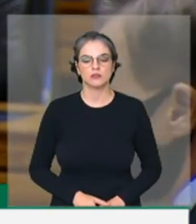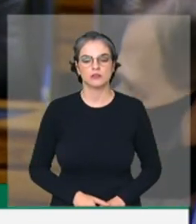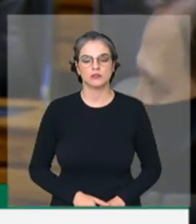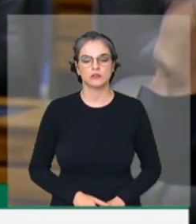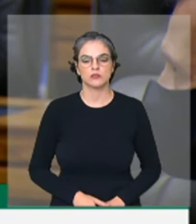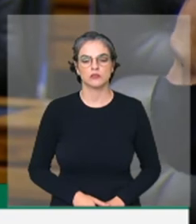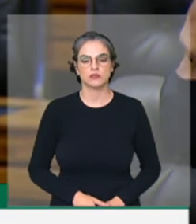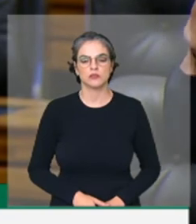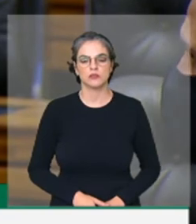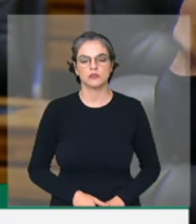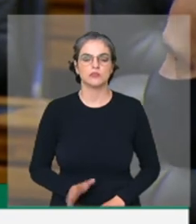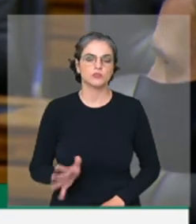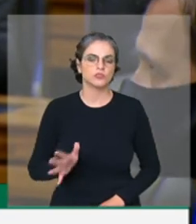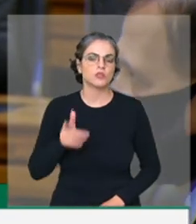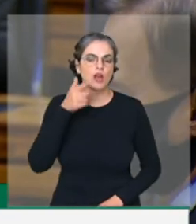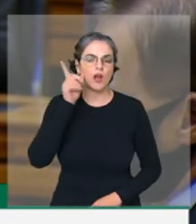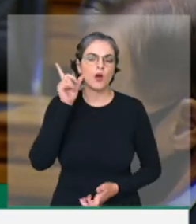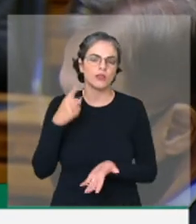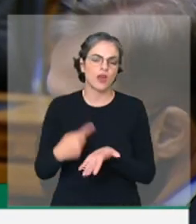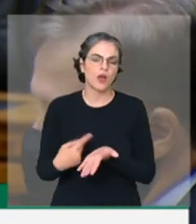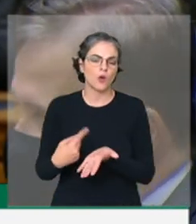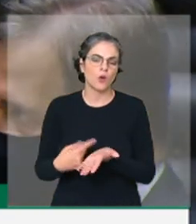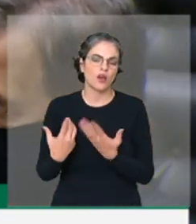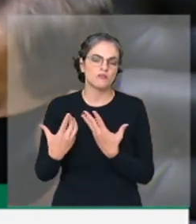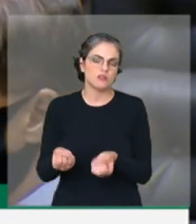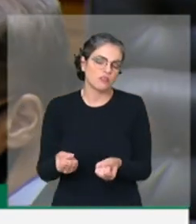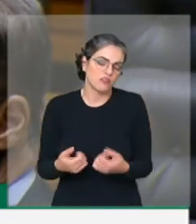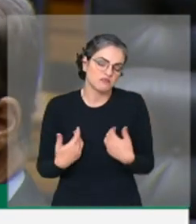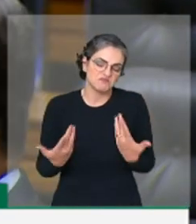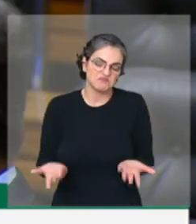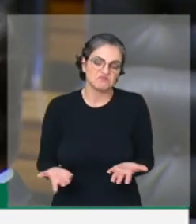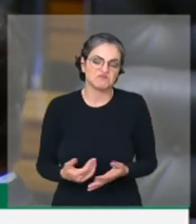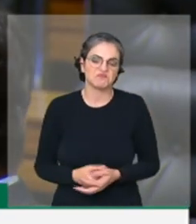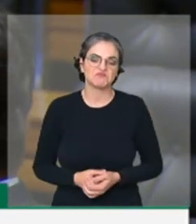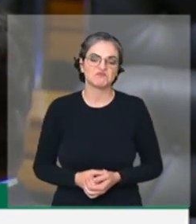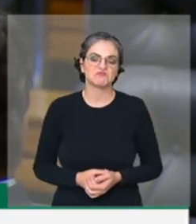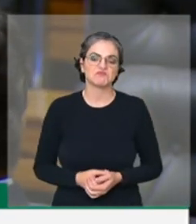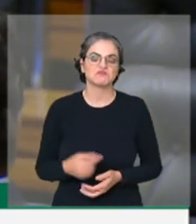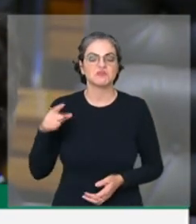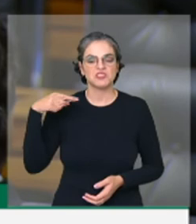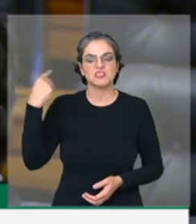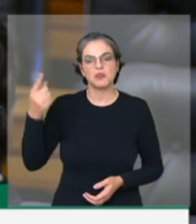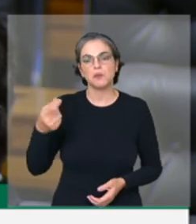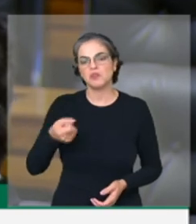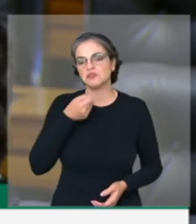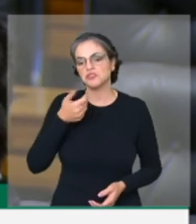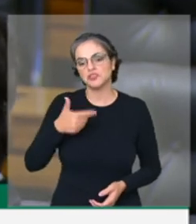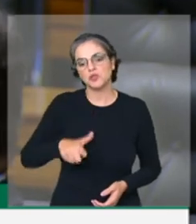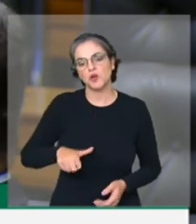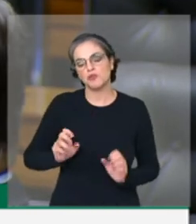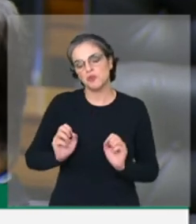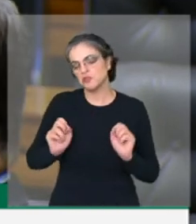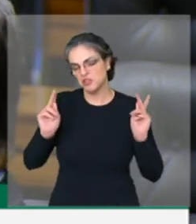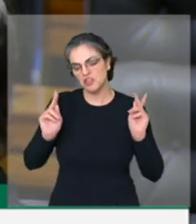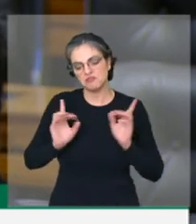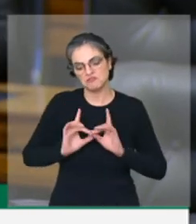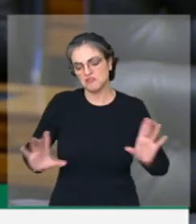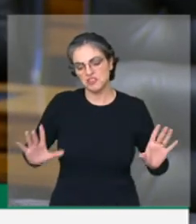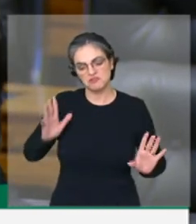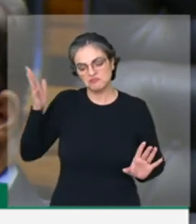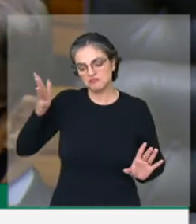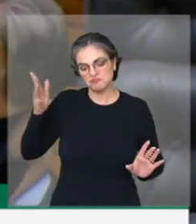favor. Como dei acordo ontem ao rito, e vou tratar do tema mais uma vez no encaminhamento, abro mão da fala, não sem